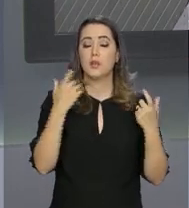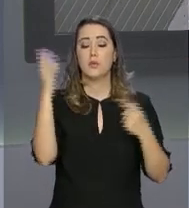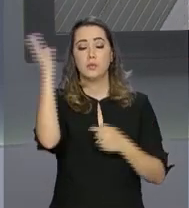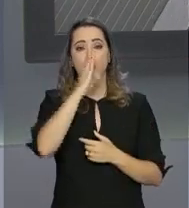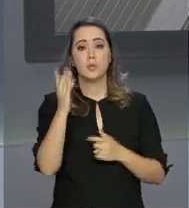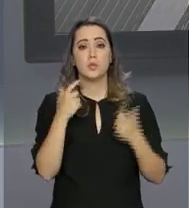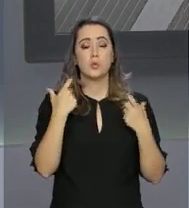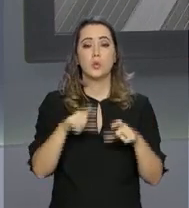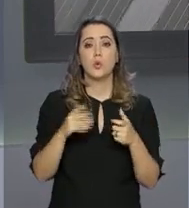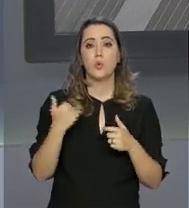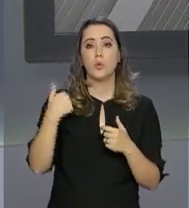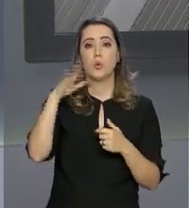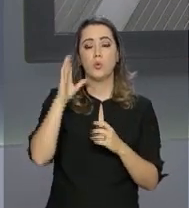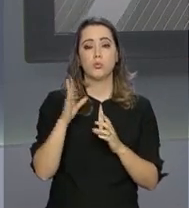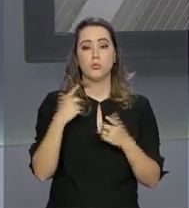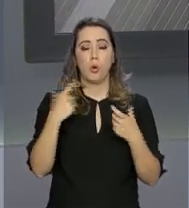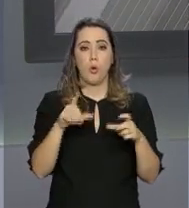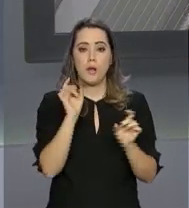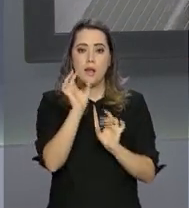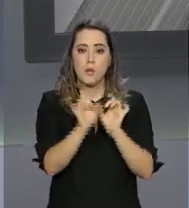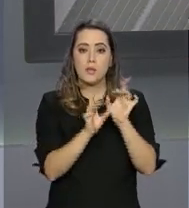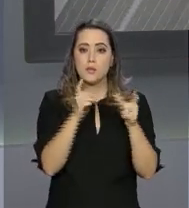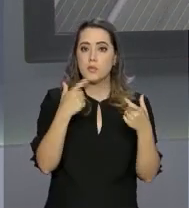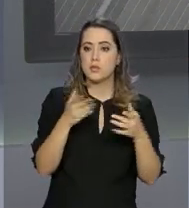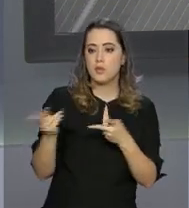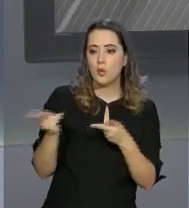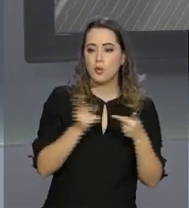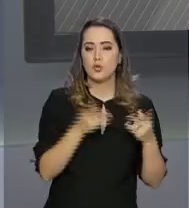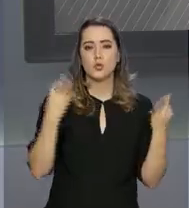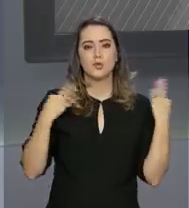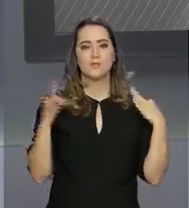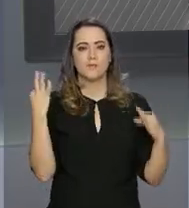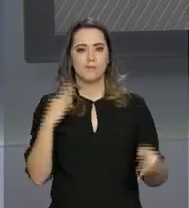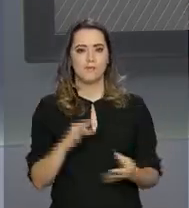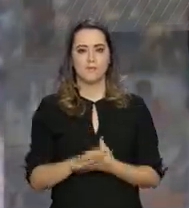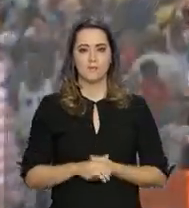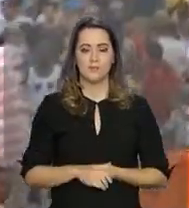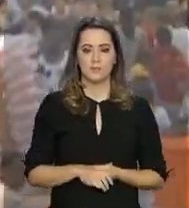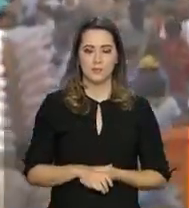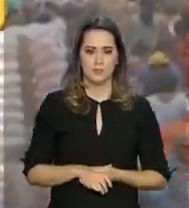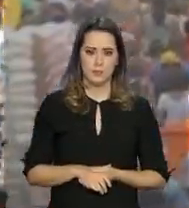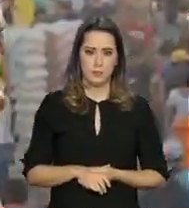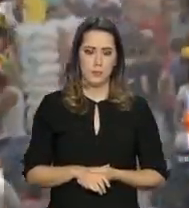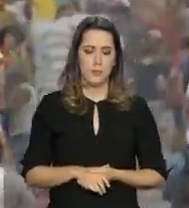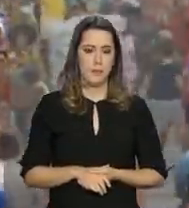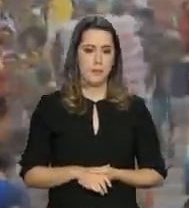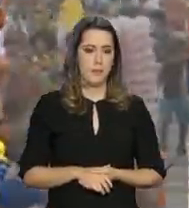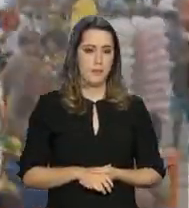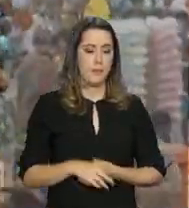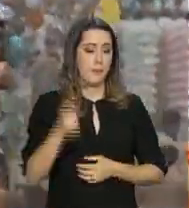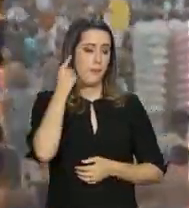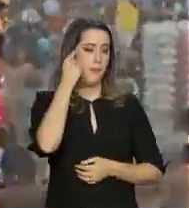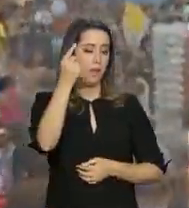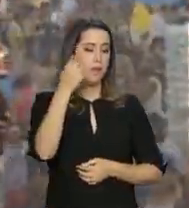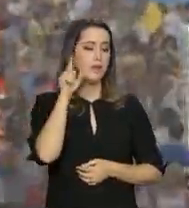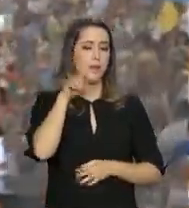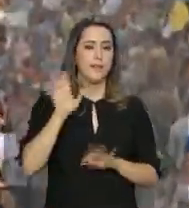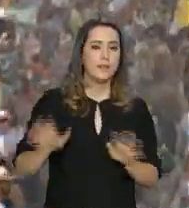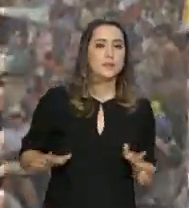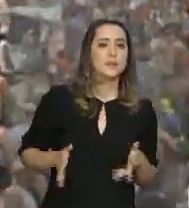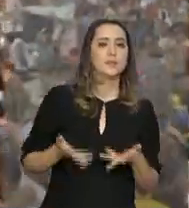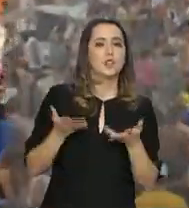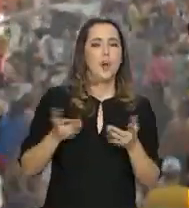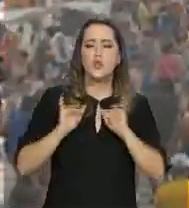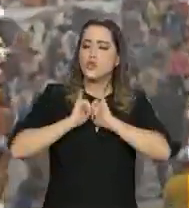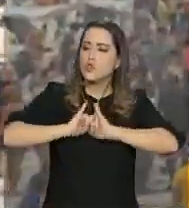destino LGBT. A assinatura foi em São Paulo, nesta segunda-feira. A ideia é promover